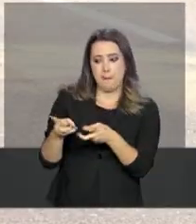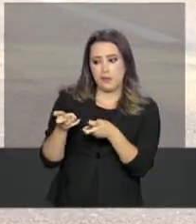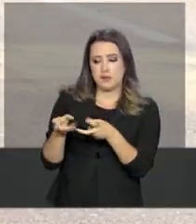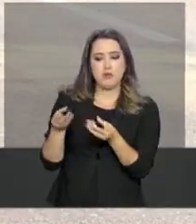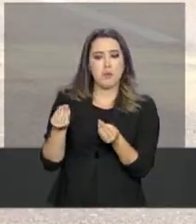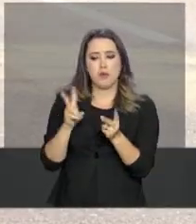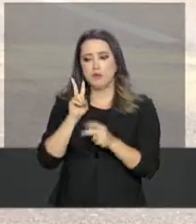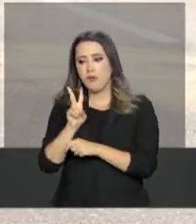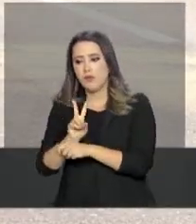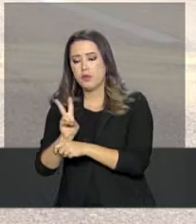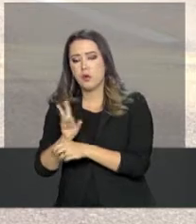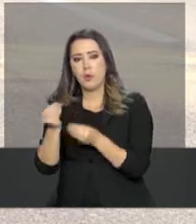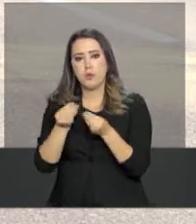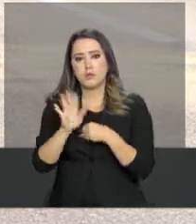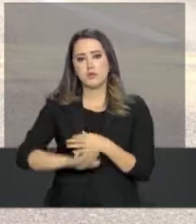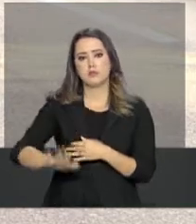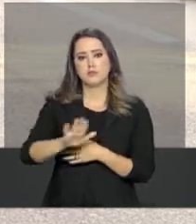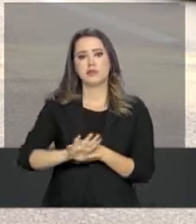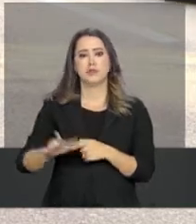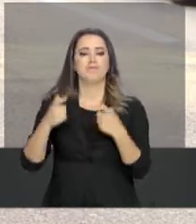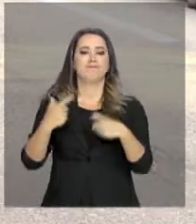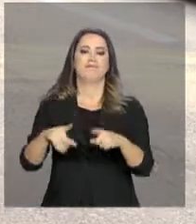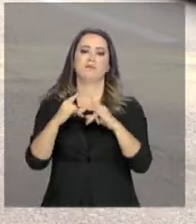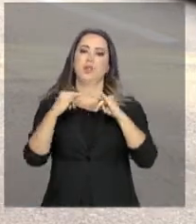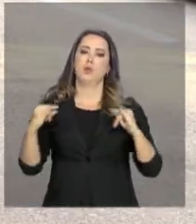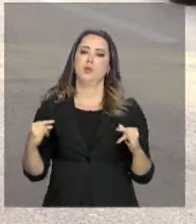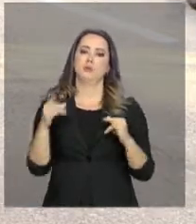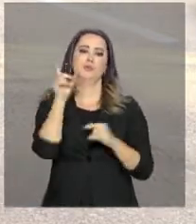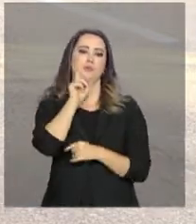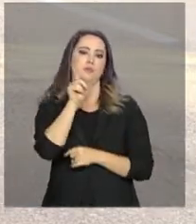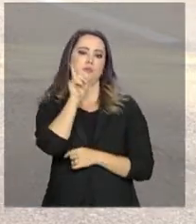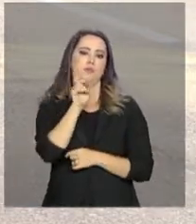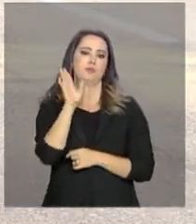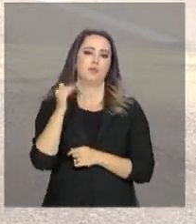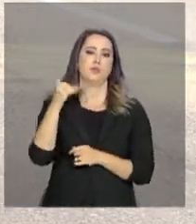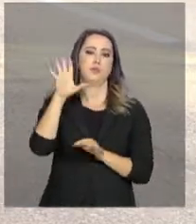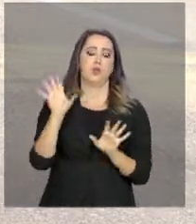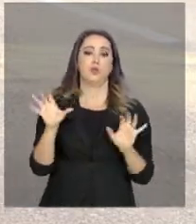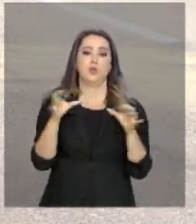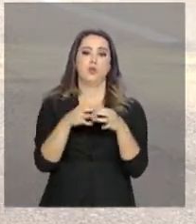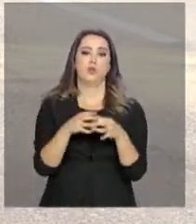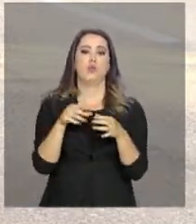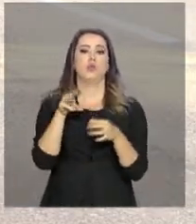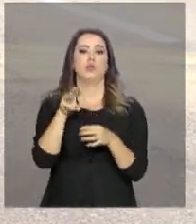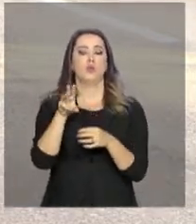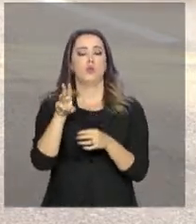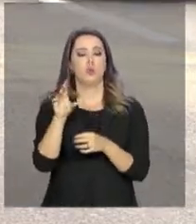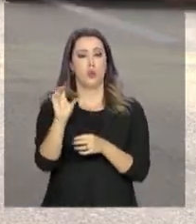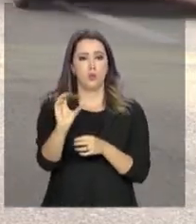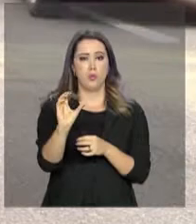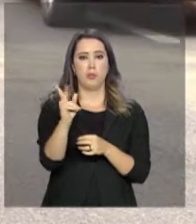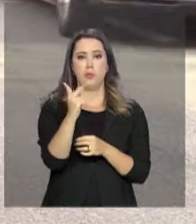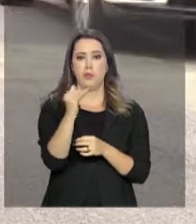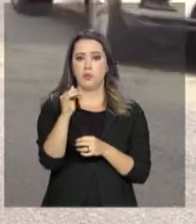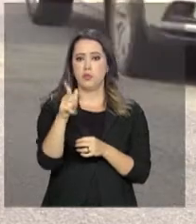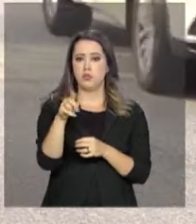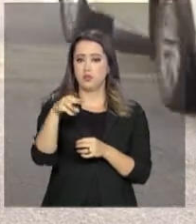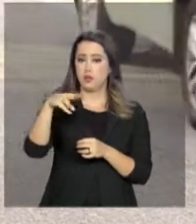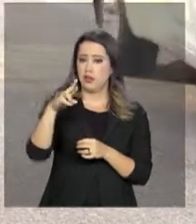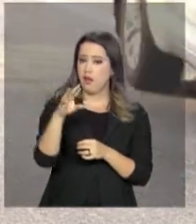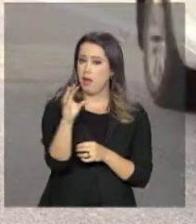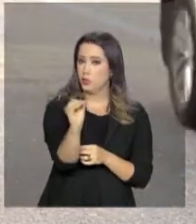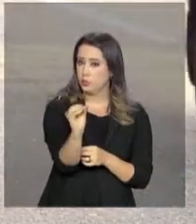dos menores brasileiros que estão em abrigos nos estados unidos a maioria deles em chicago à justiça norte-americana deu um